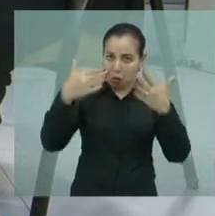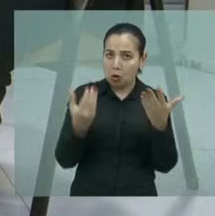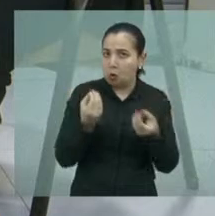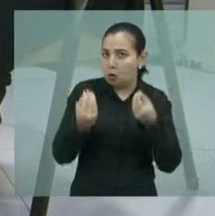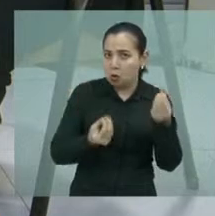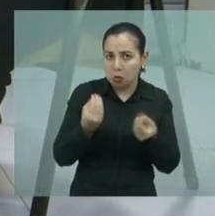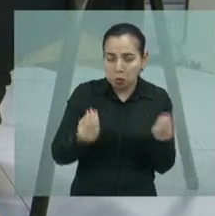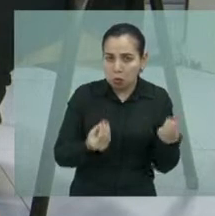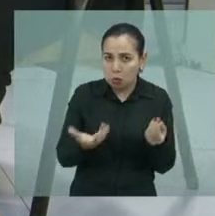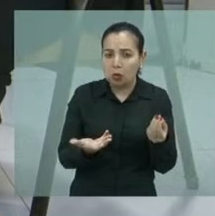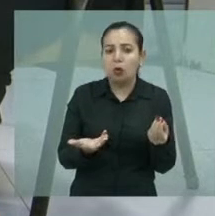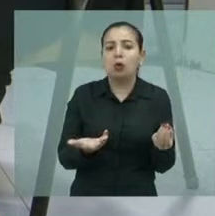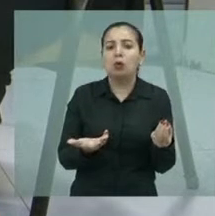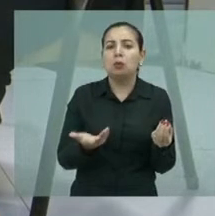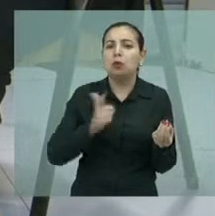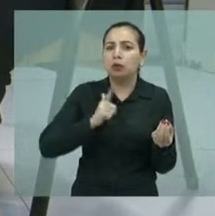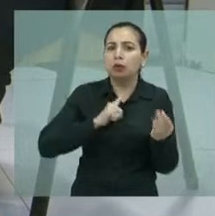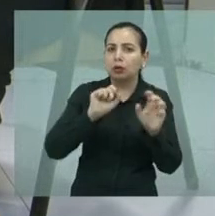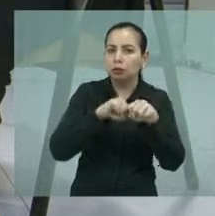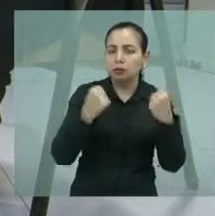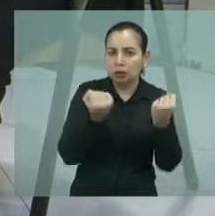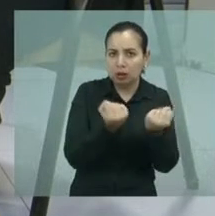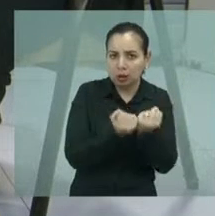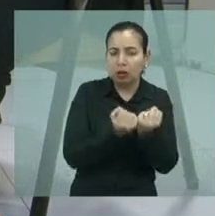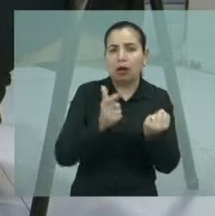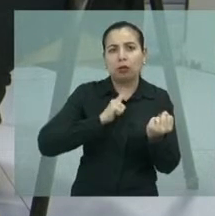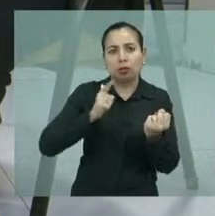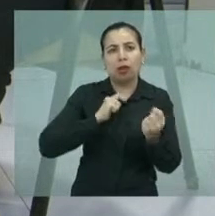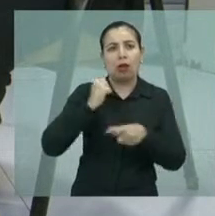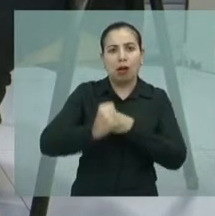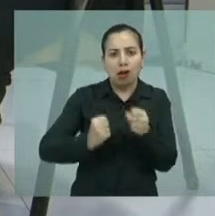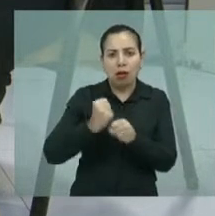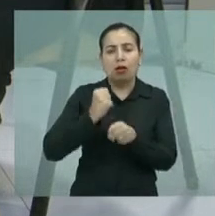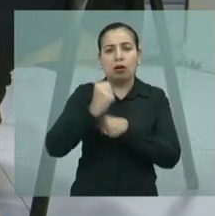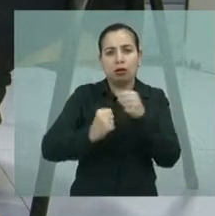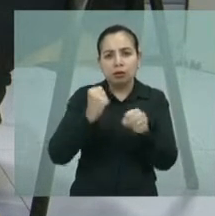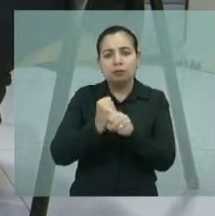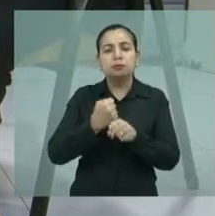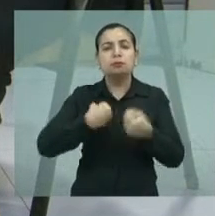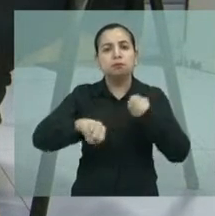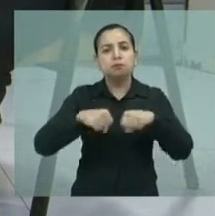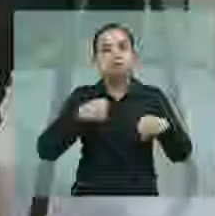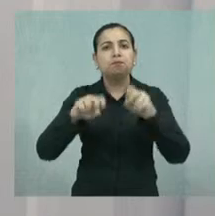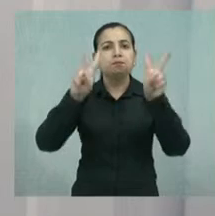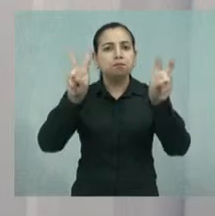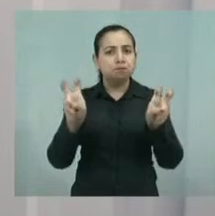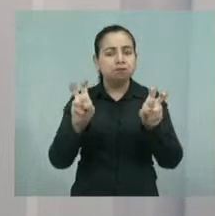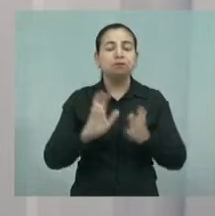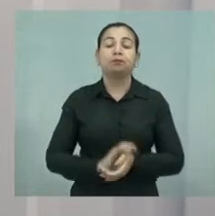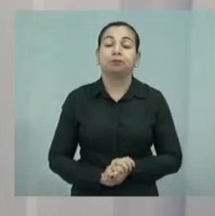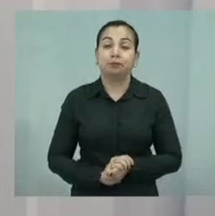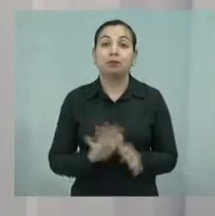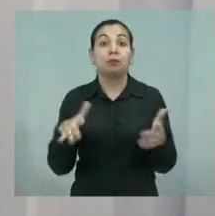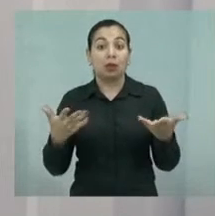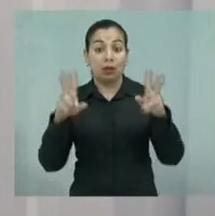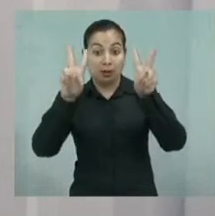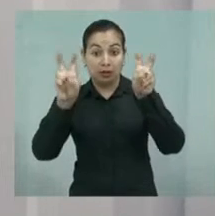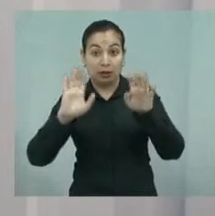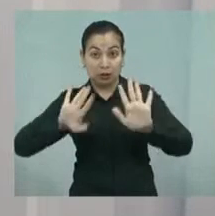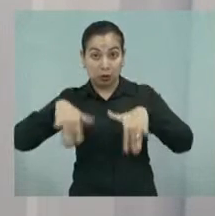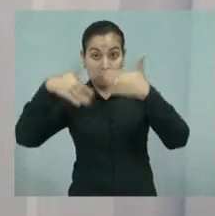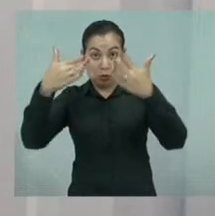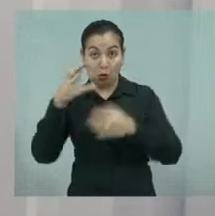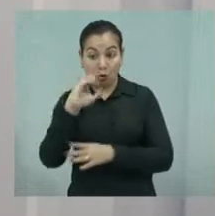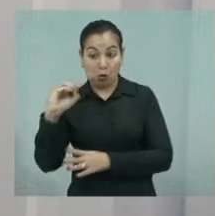Como é que o seminário, ao longo desses anos, né, trata esse assunto? Esse tema, desenvolvimento cooperado, ele é